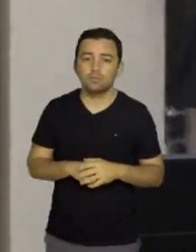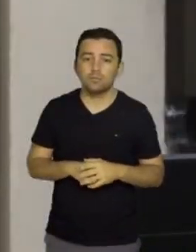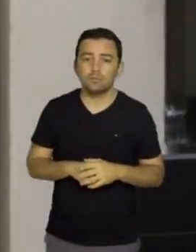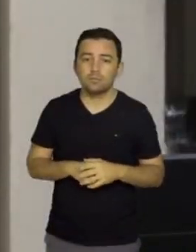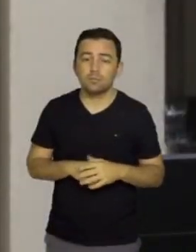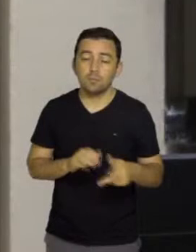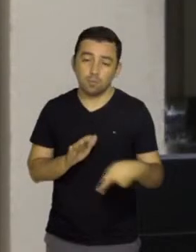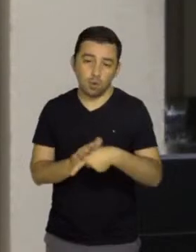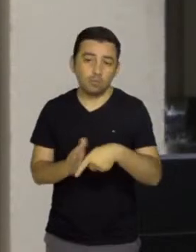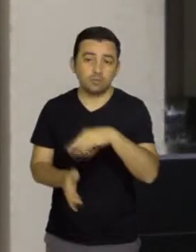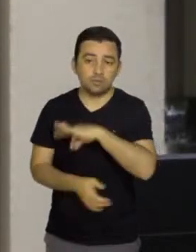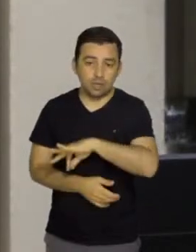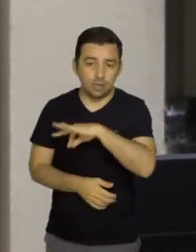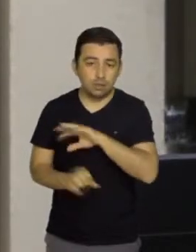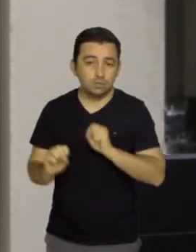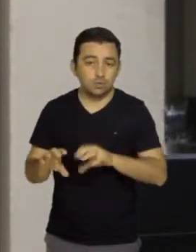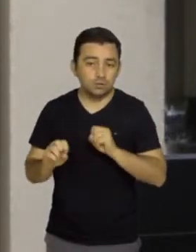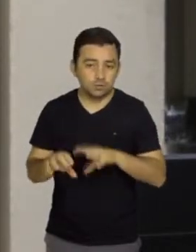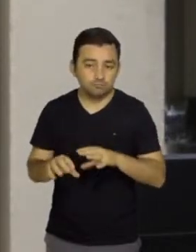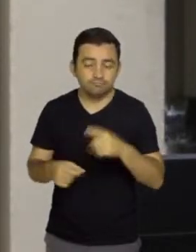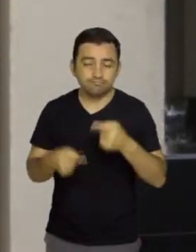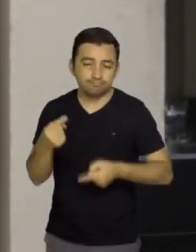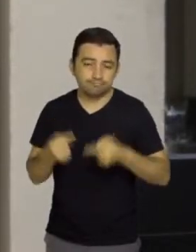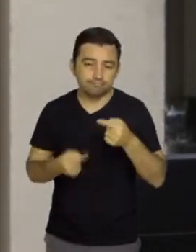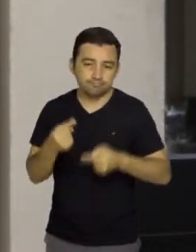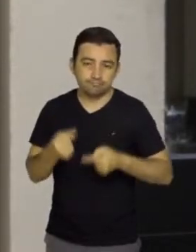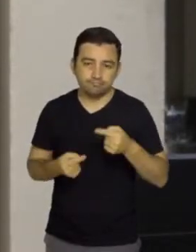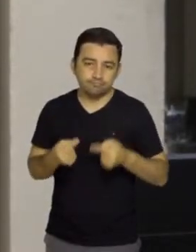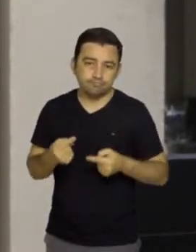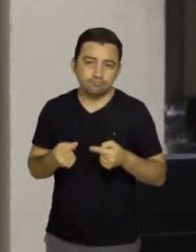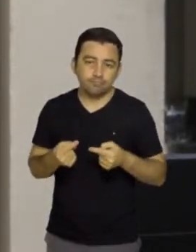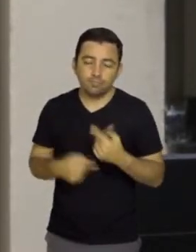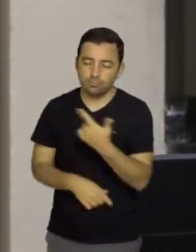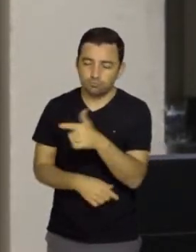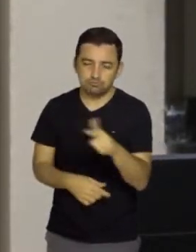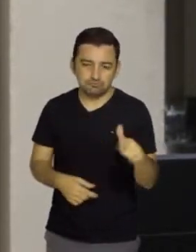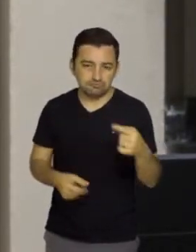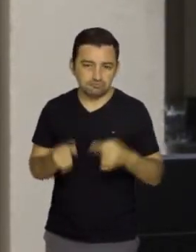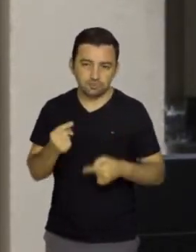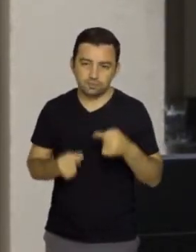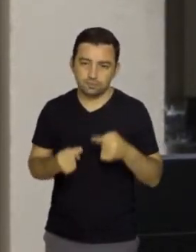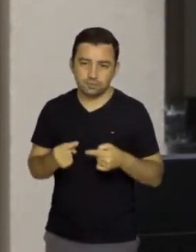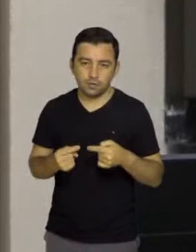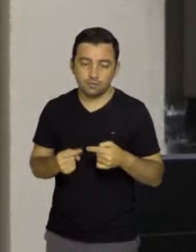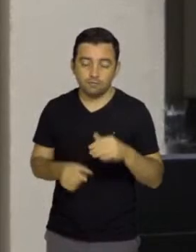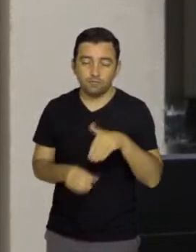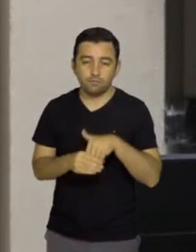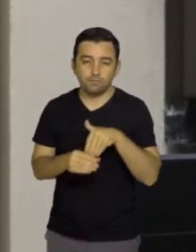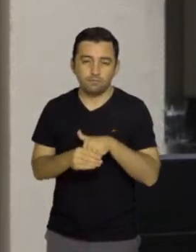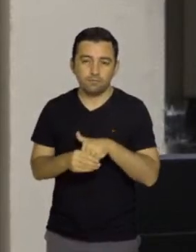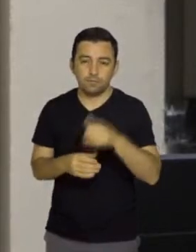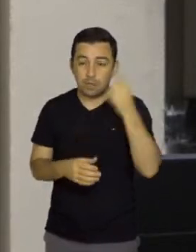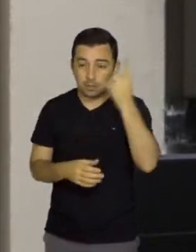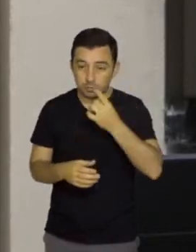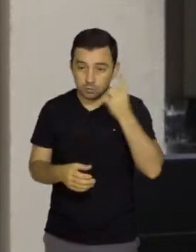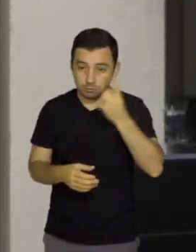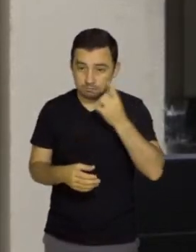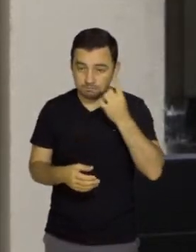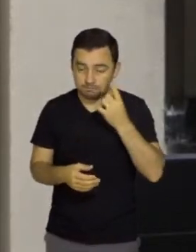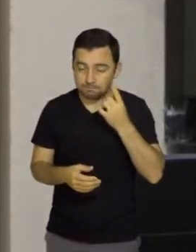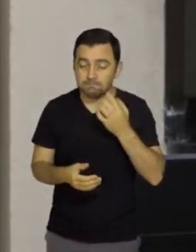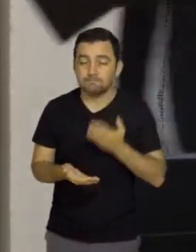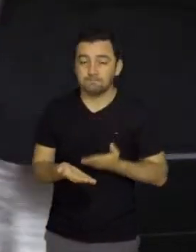do salário educação. Em discussão. Não havendo quem queira discutir, é em votação. Deputados que aprovam, permaneçam como se encontra.